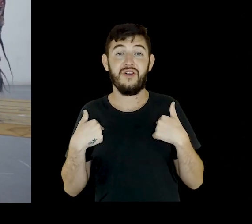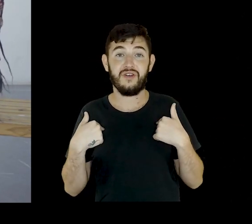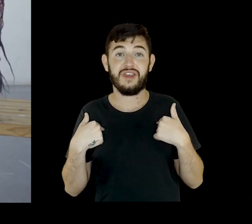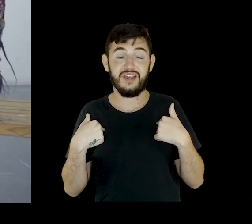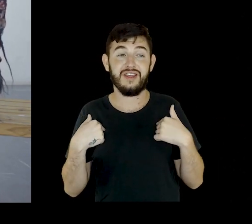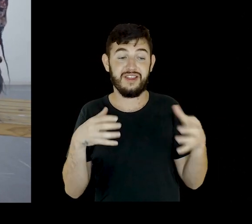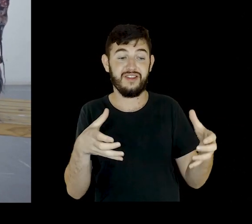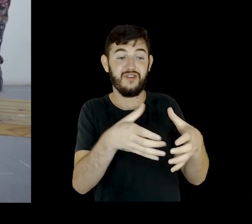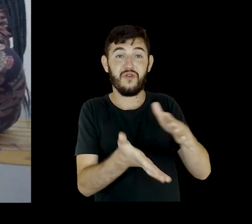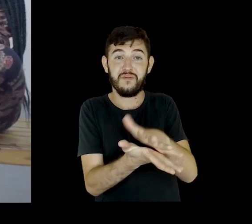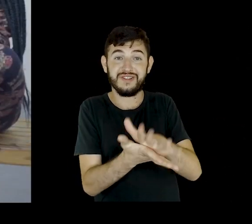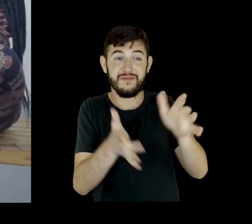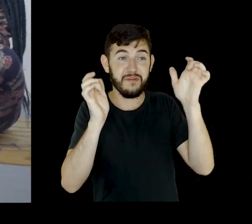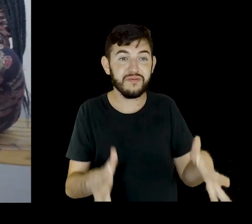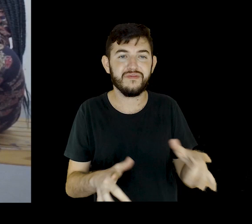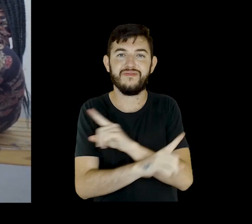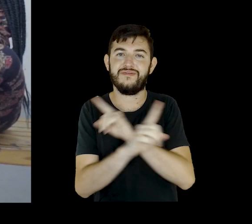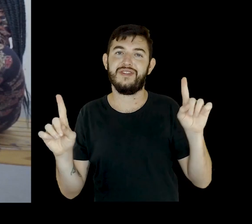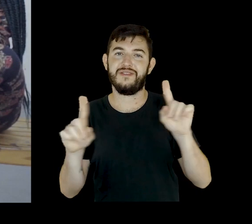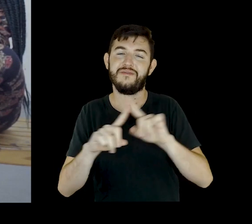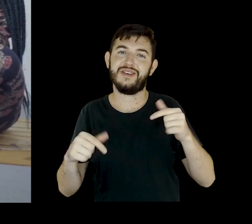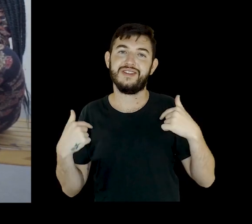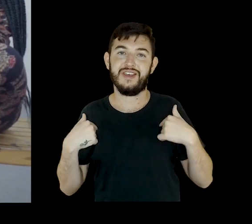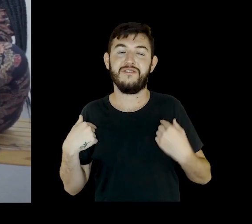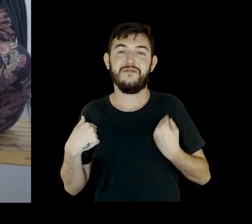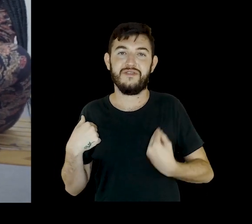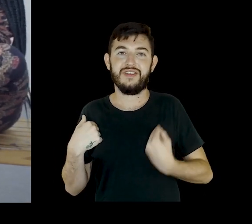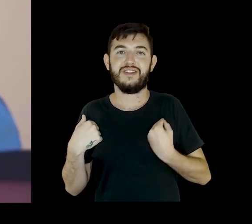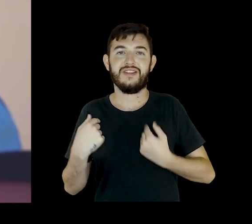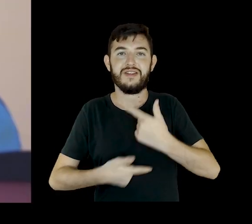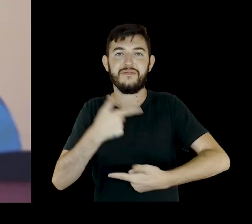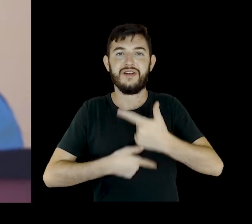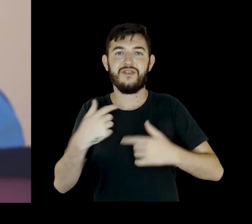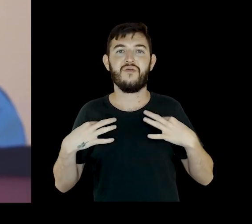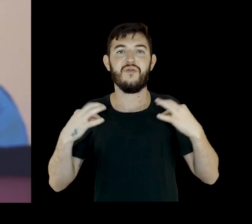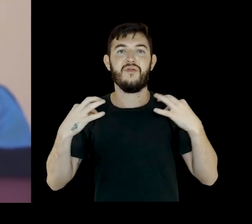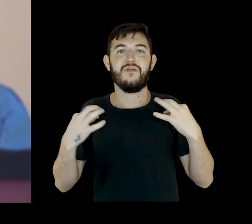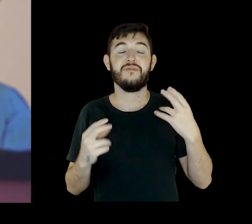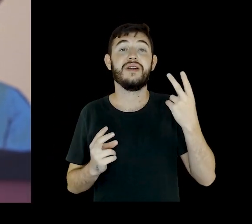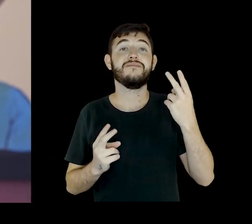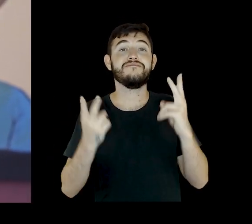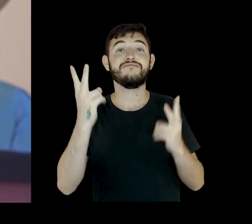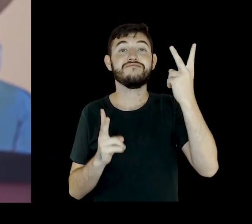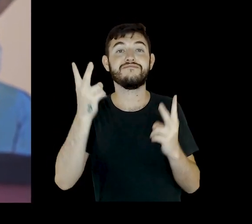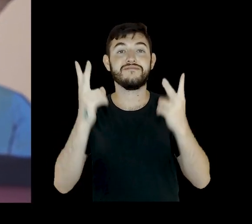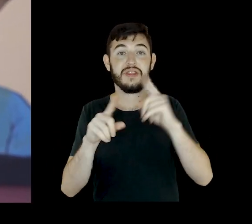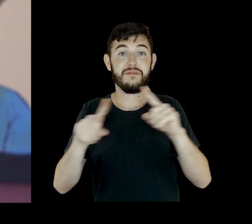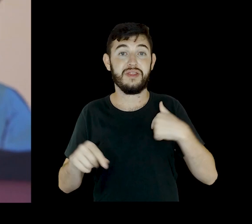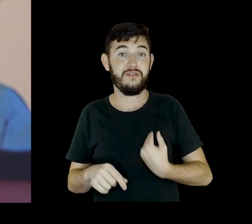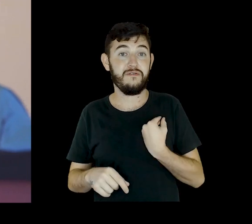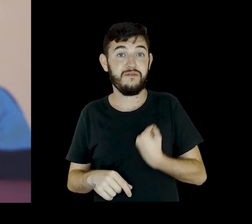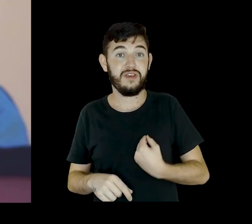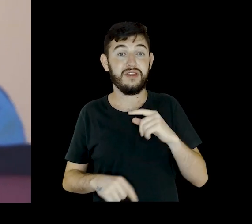de dentro de barracão de escola de samba. E aí hoje eu sou assistente de figurino de carnaval. O meu empreendedorismo começou na rua.